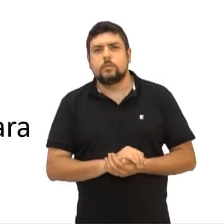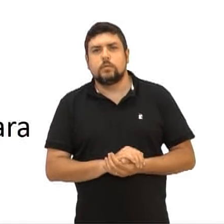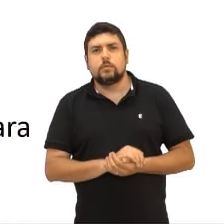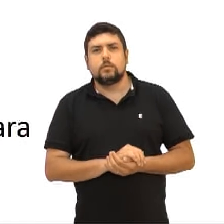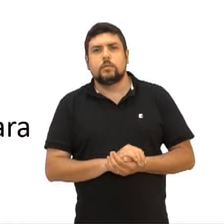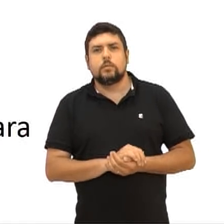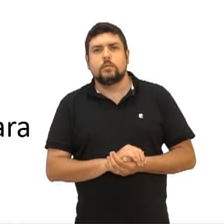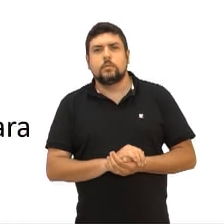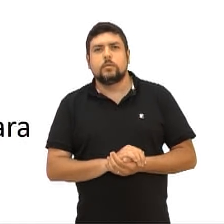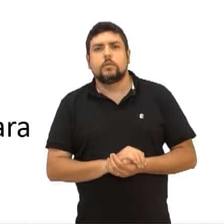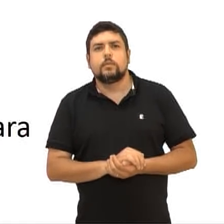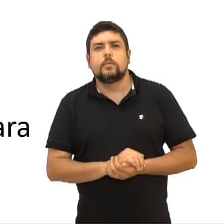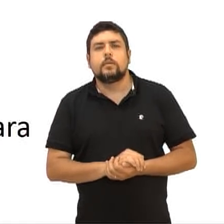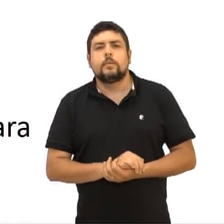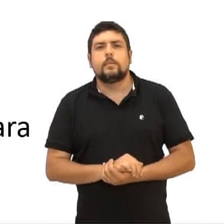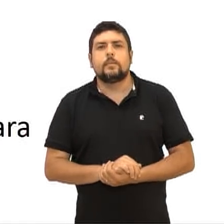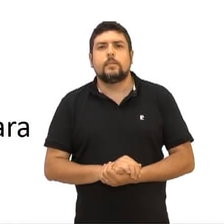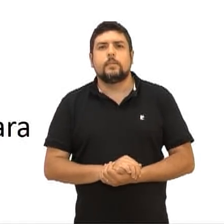corretamente?